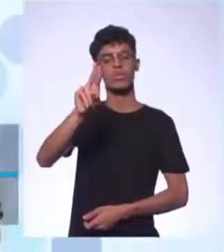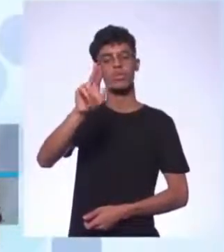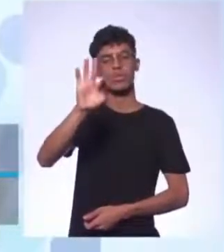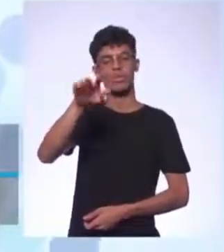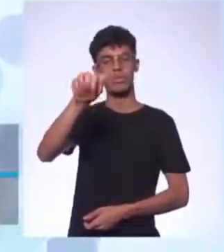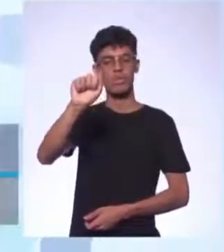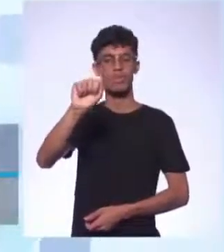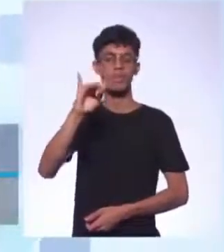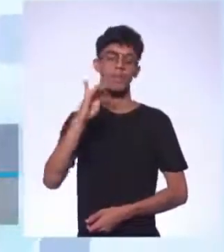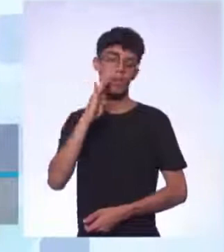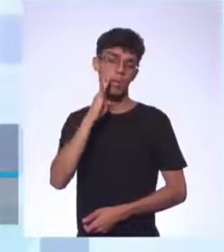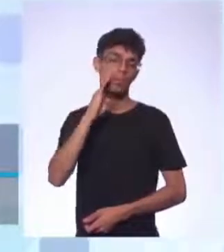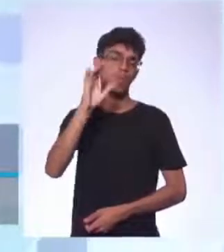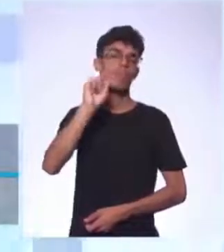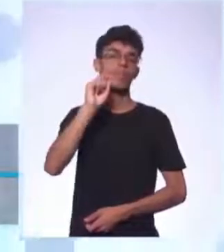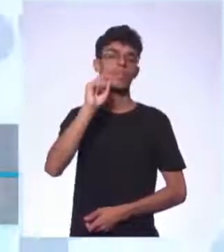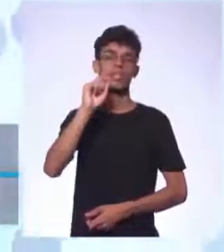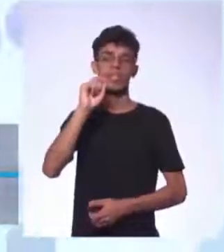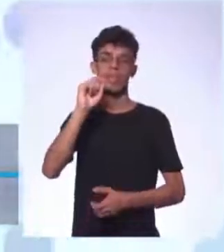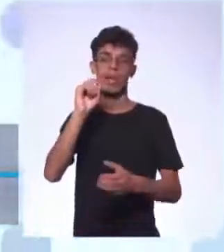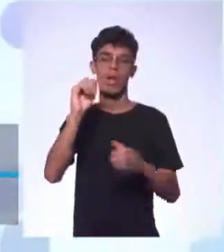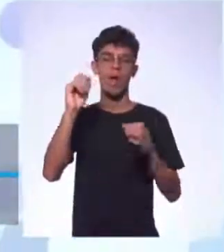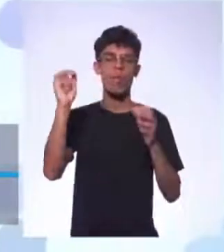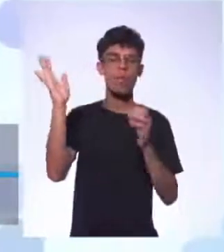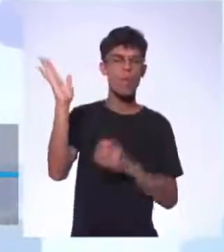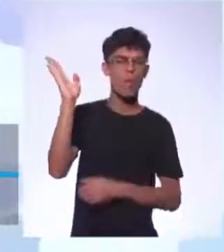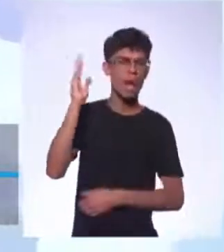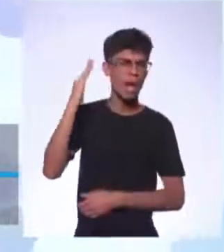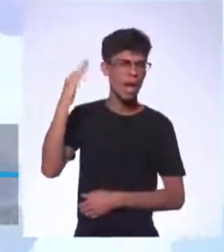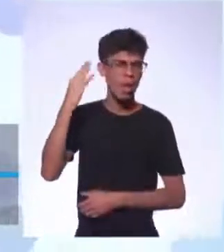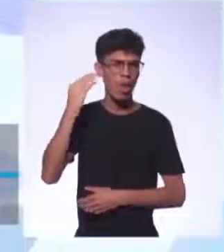armazena o calor. Então, se você observar